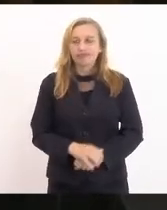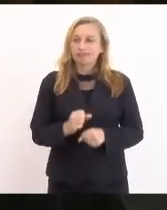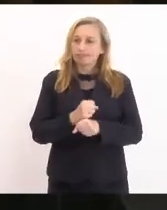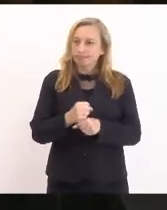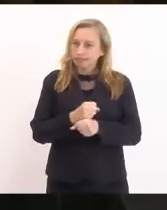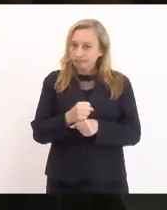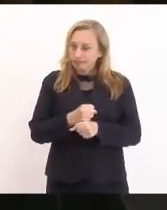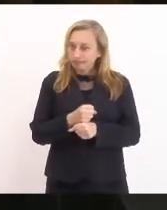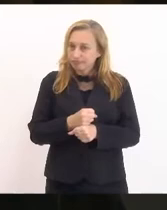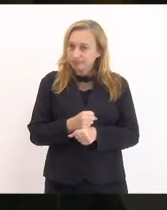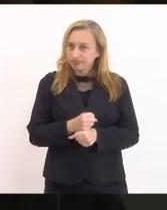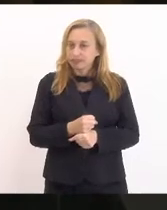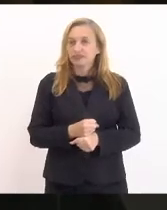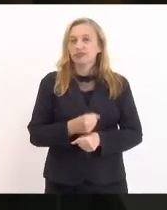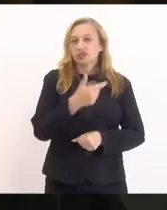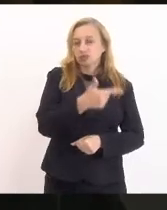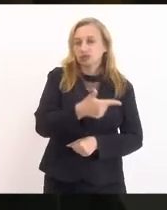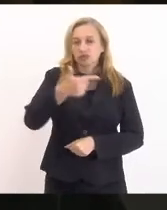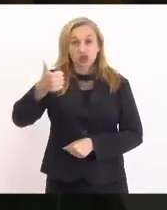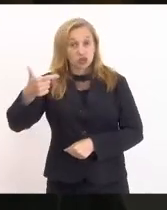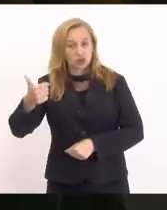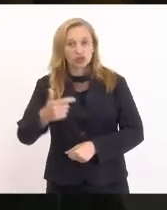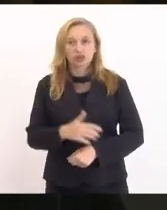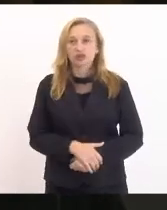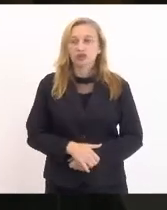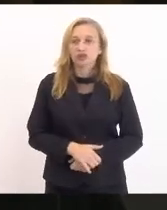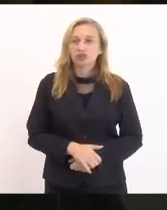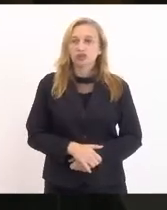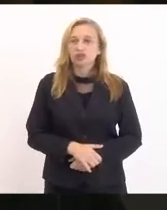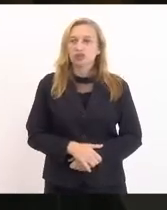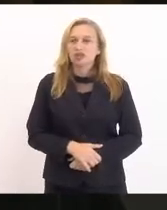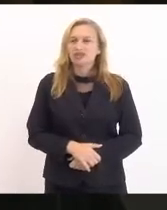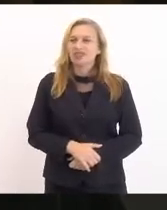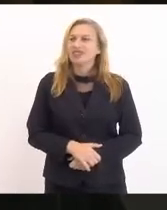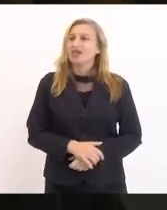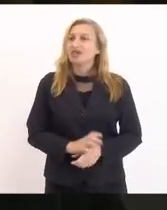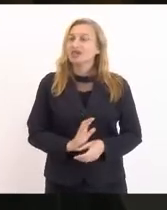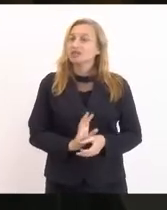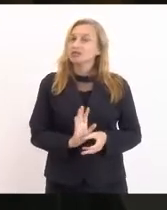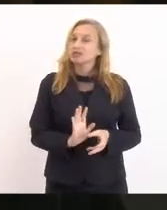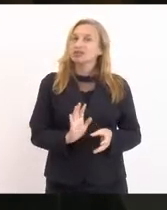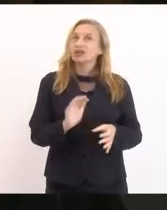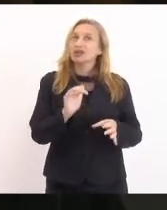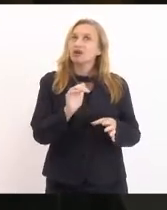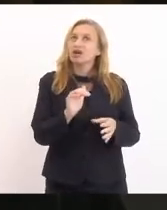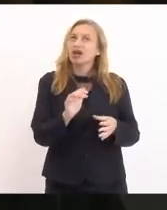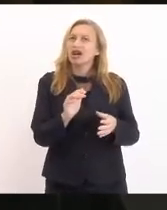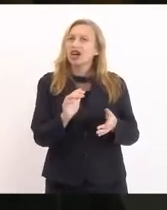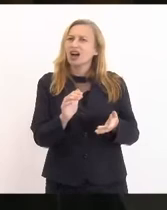ano de 2022 é um ano de muitas incertezas